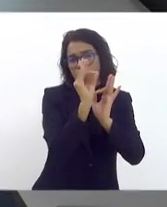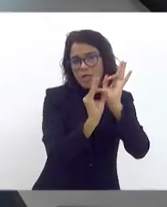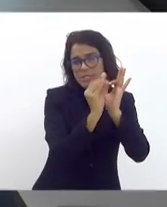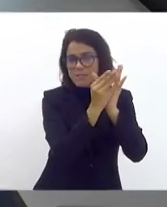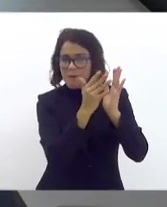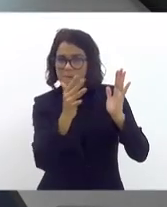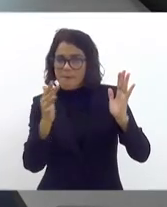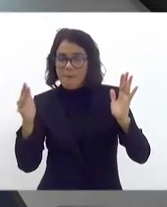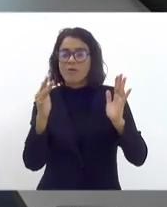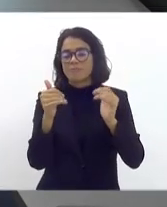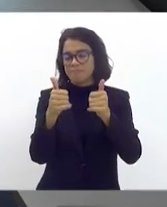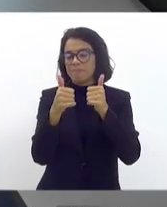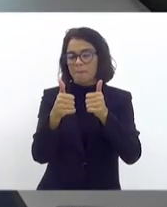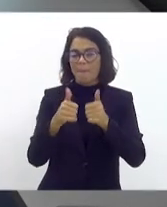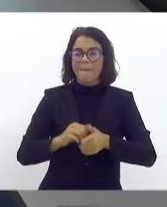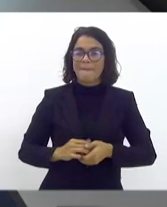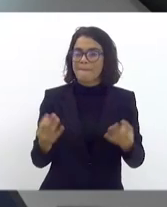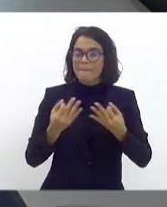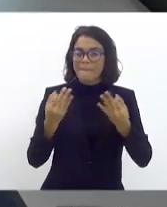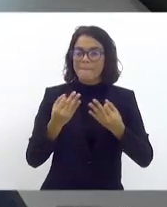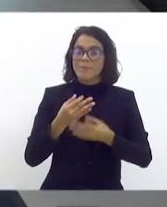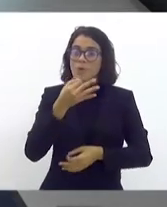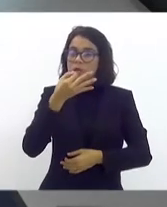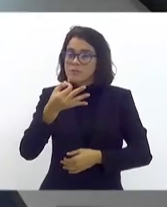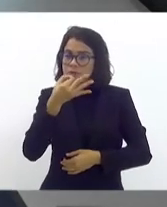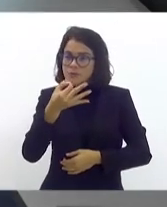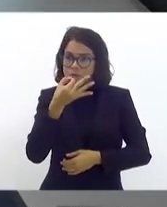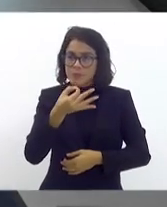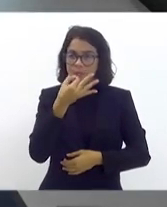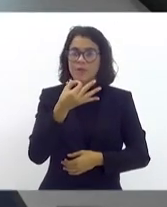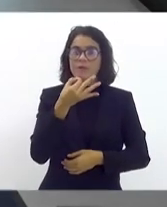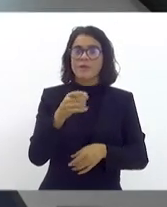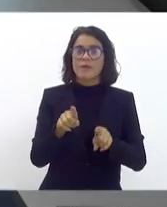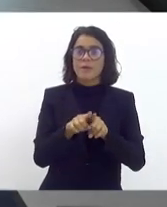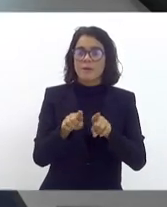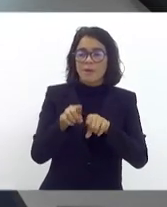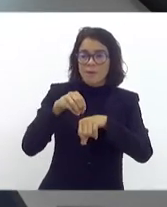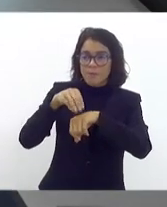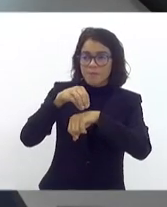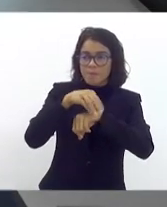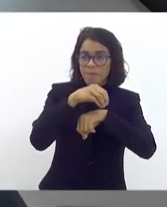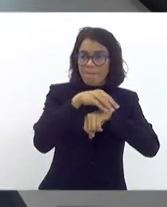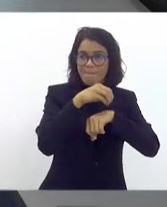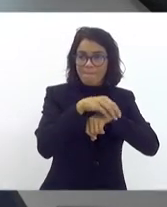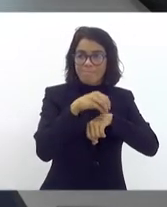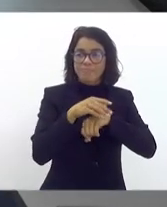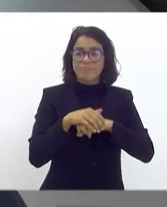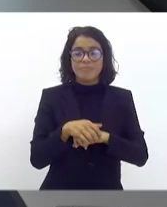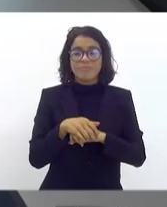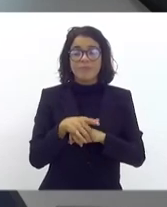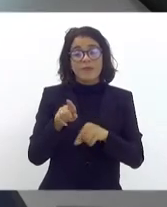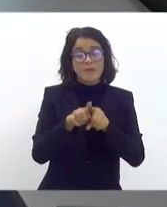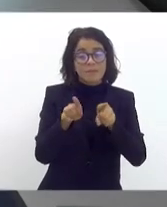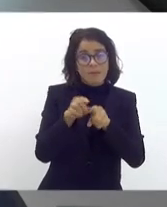e volta. Tá bom. Presidente, então, perfeito. Uma sugestão. Senhoras e senhores, eu queria colocar aqui para apreciação dos senhores e